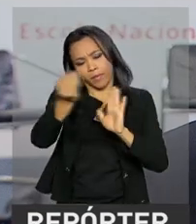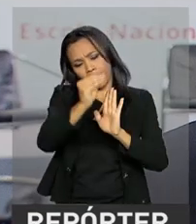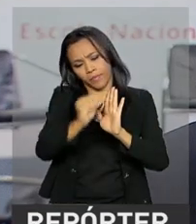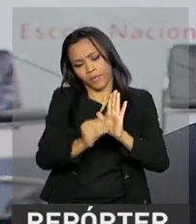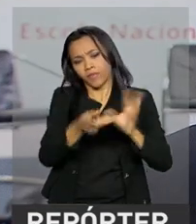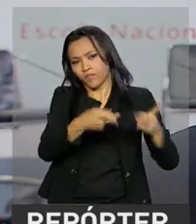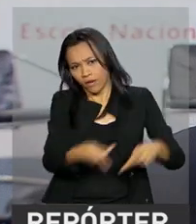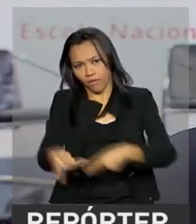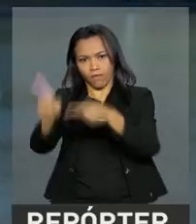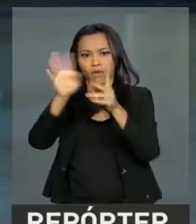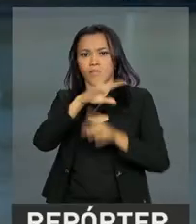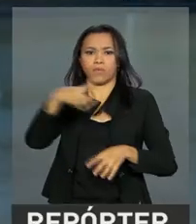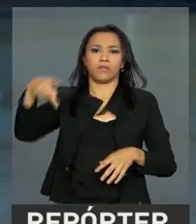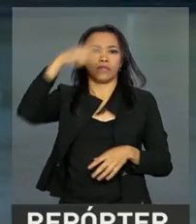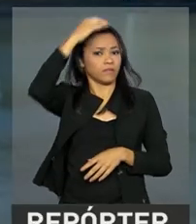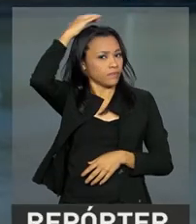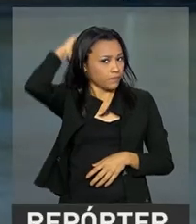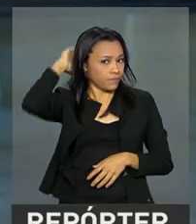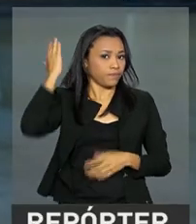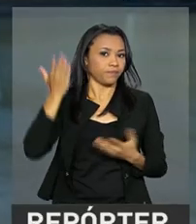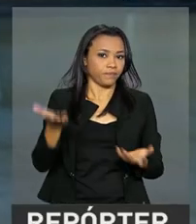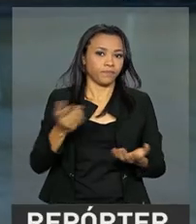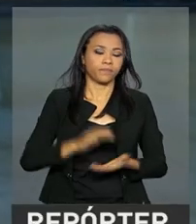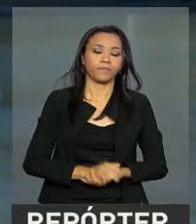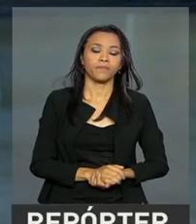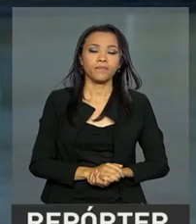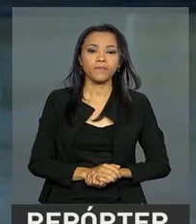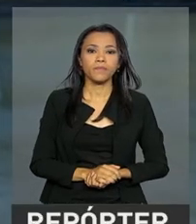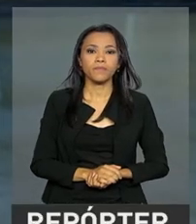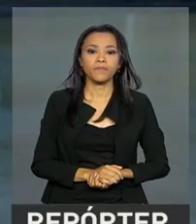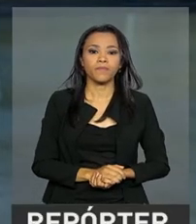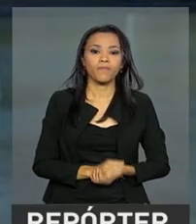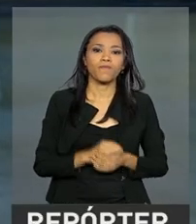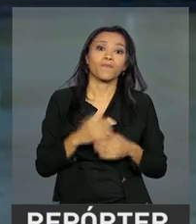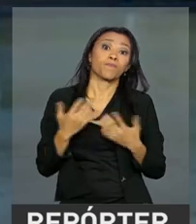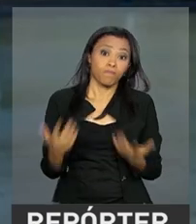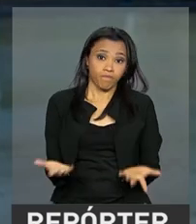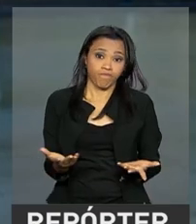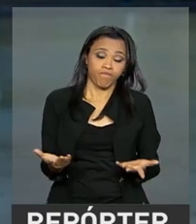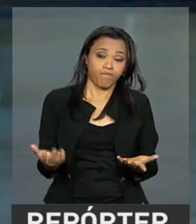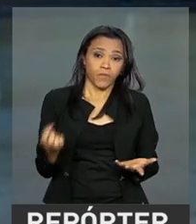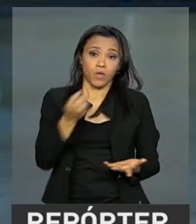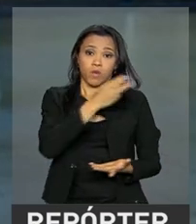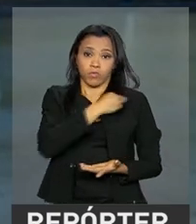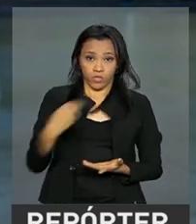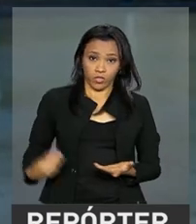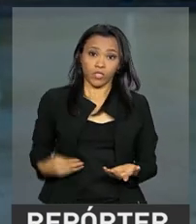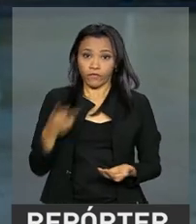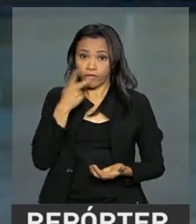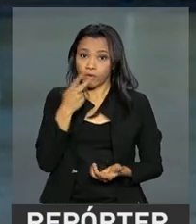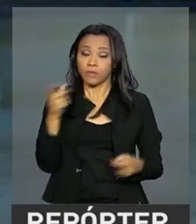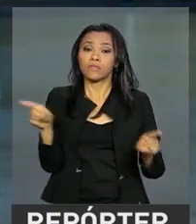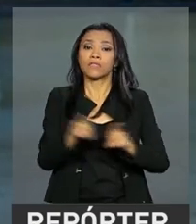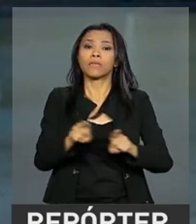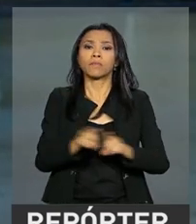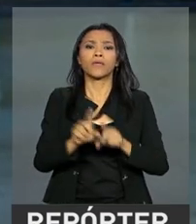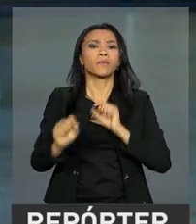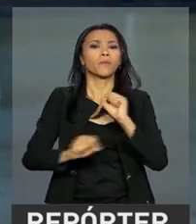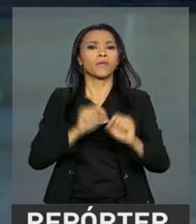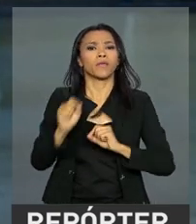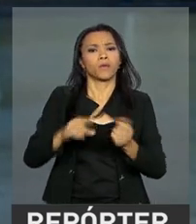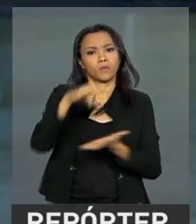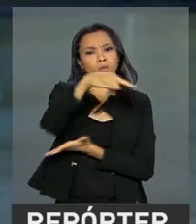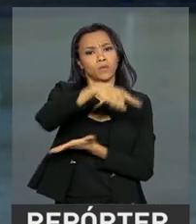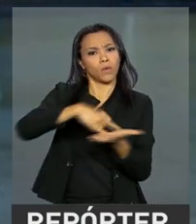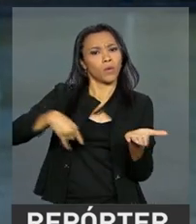senhor presidente da república bom o ministro também falou sobre a medida que vai autorizar a